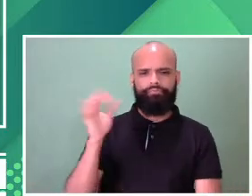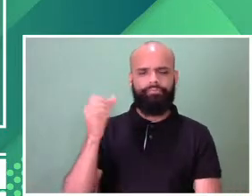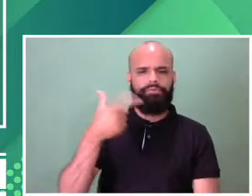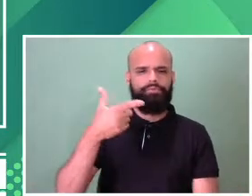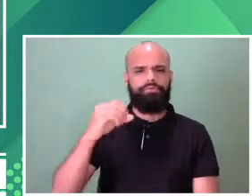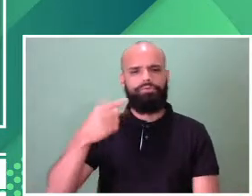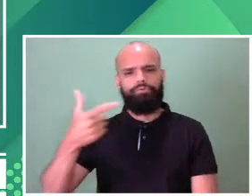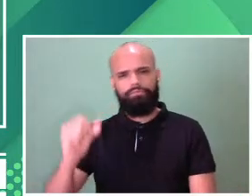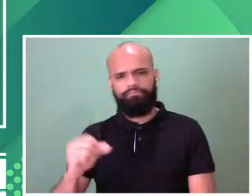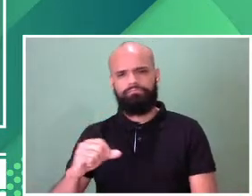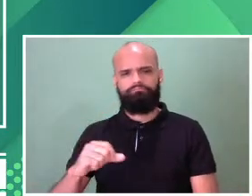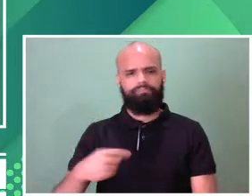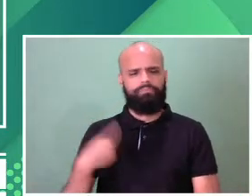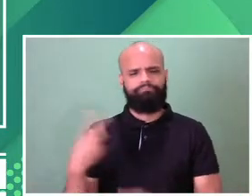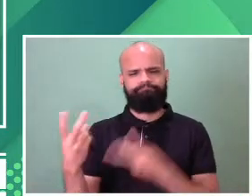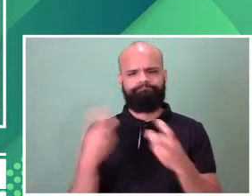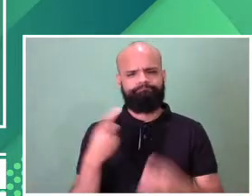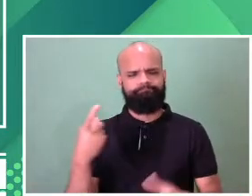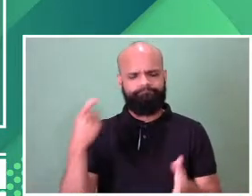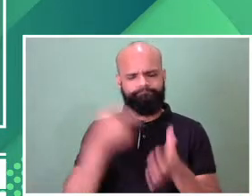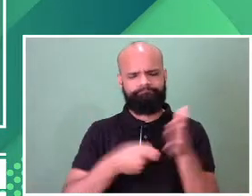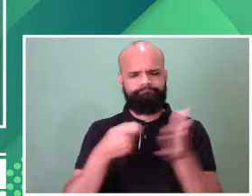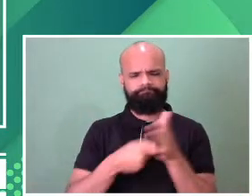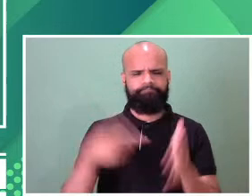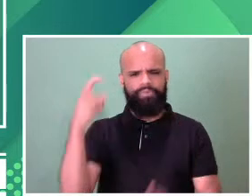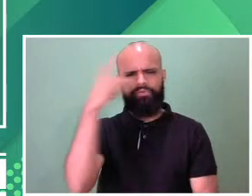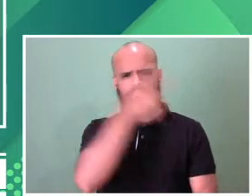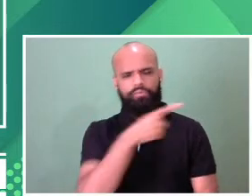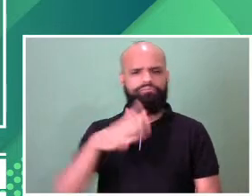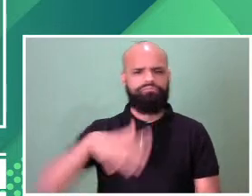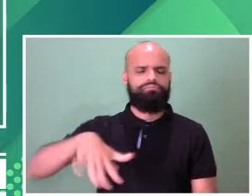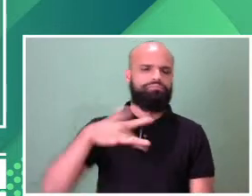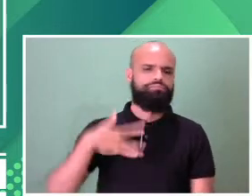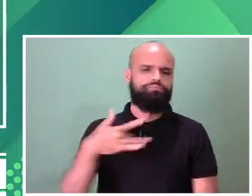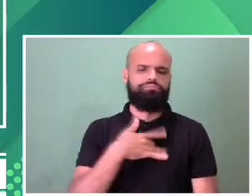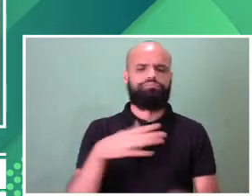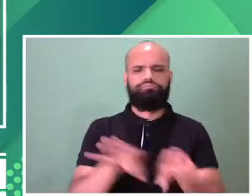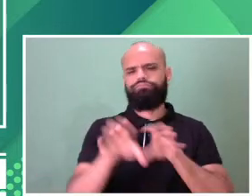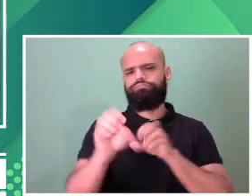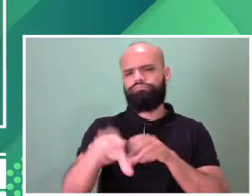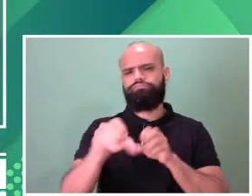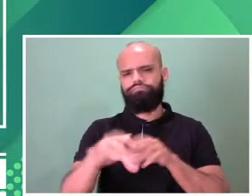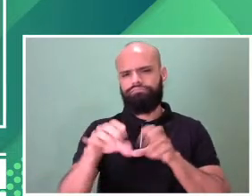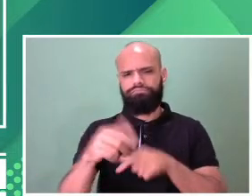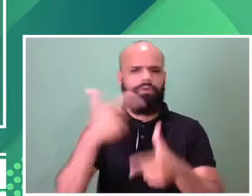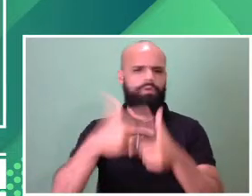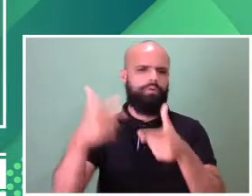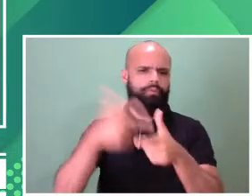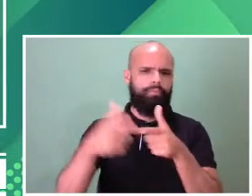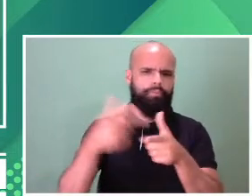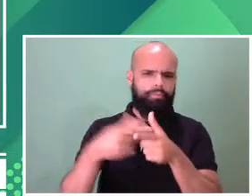as dificuldades com a saúde e a educação, sobretudo pelo colapso